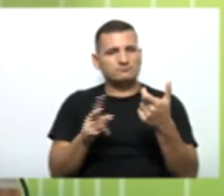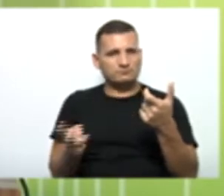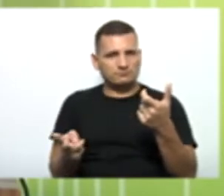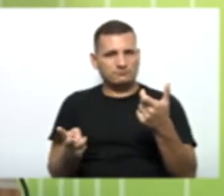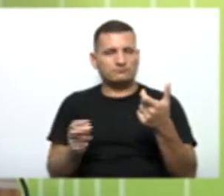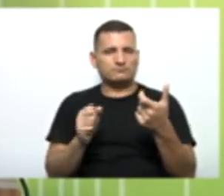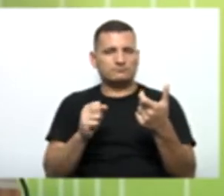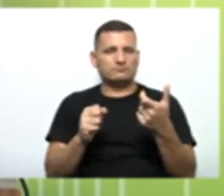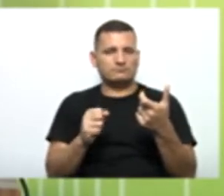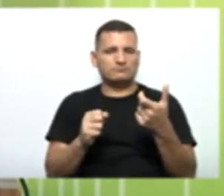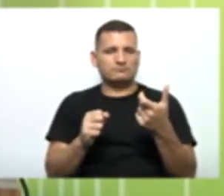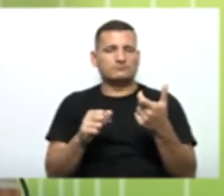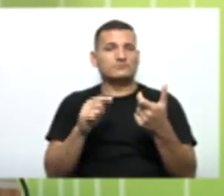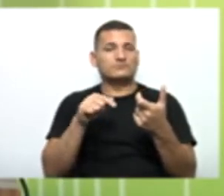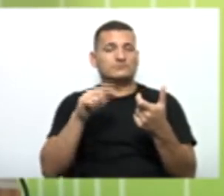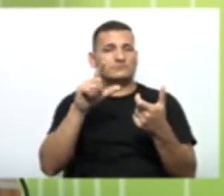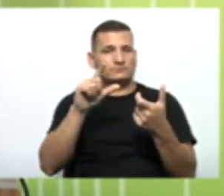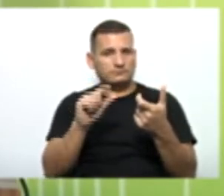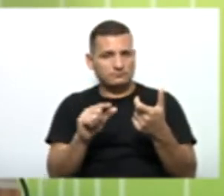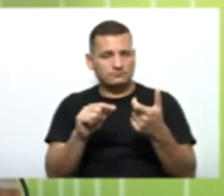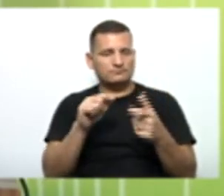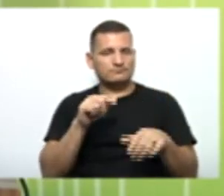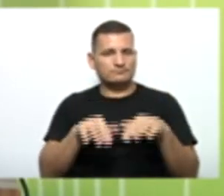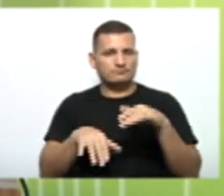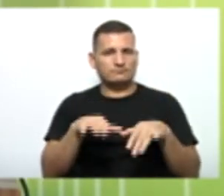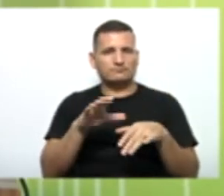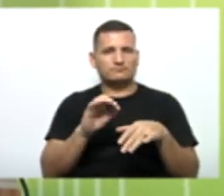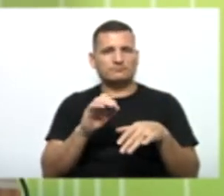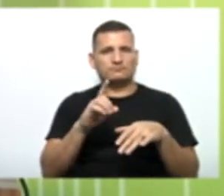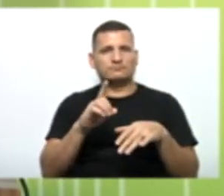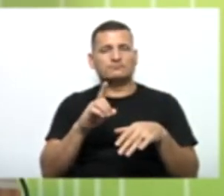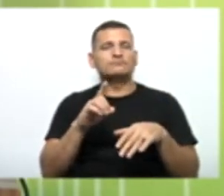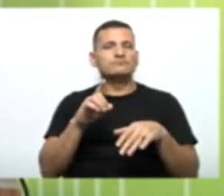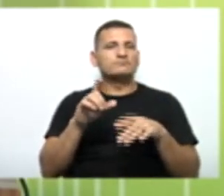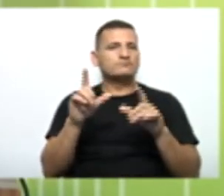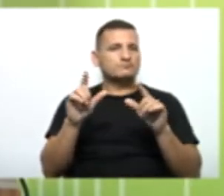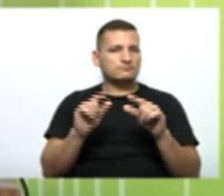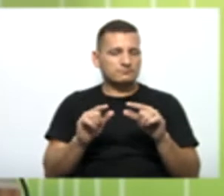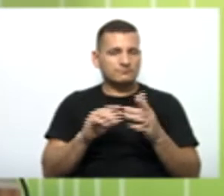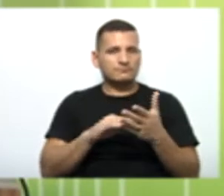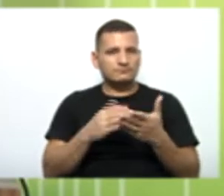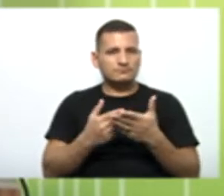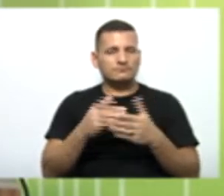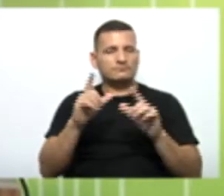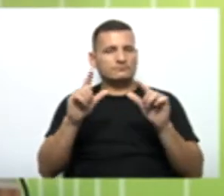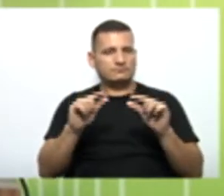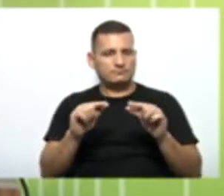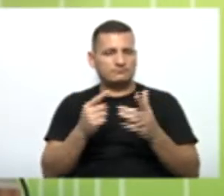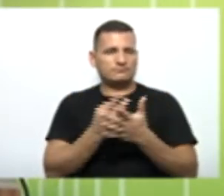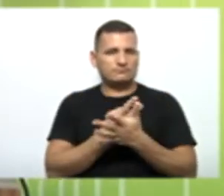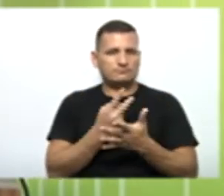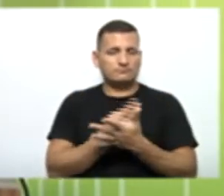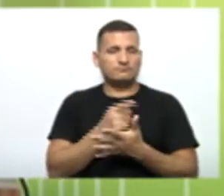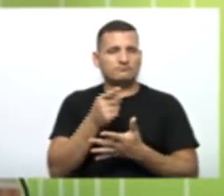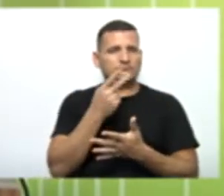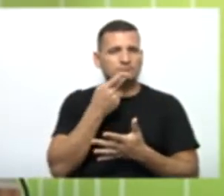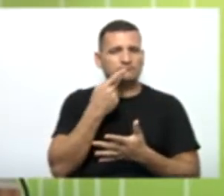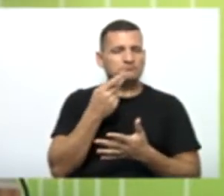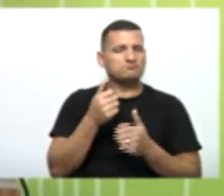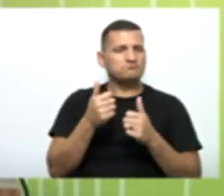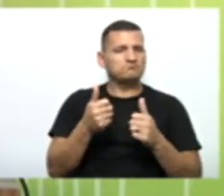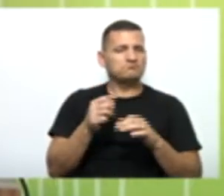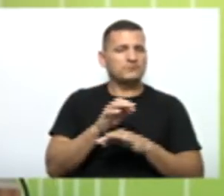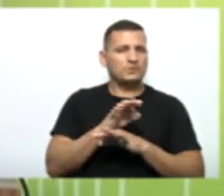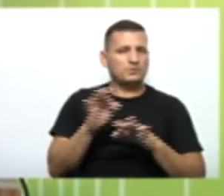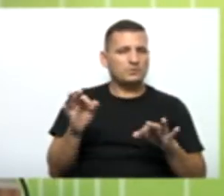E isso vai diminuir código, isso vai diminuir interpretação, isso vai diminuir erro. E aí você fala, poxa, que maravilha, hein?